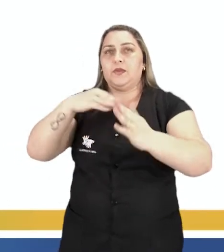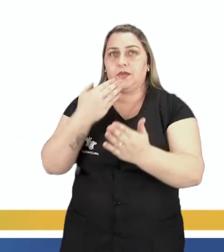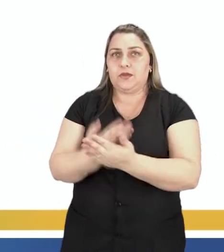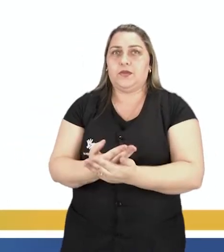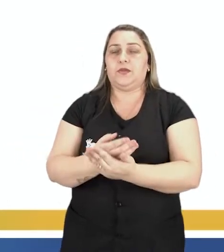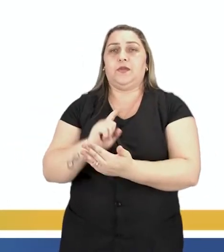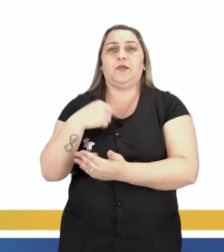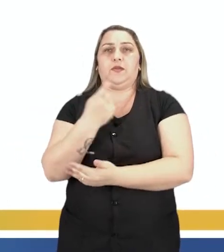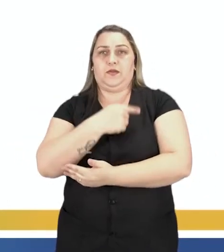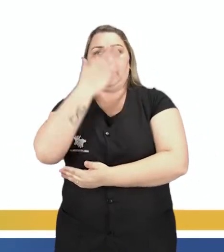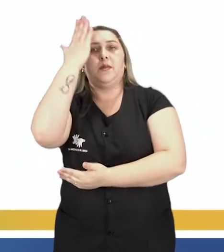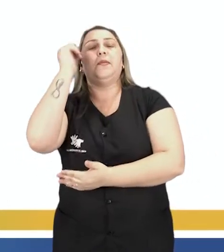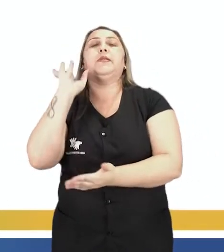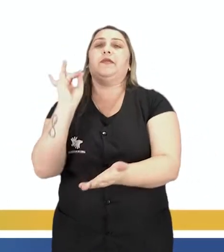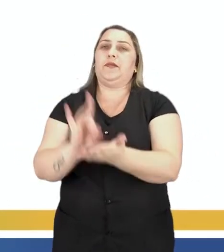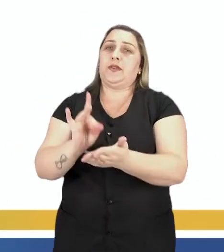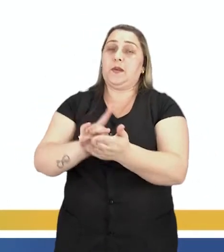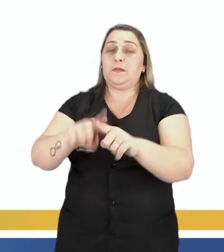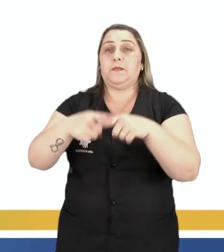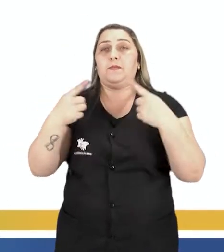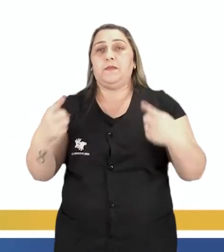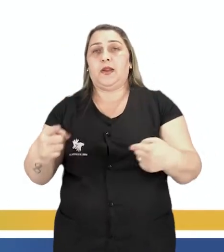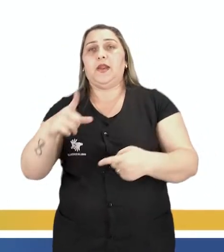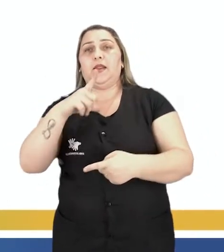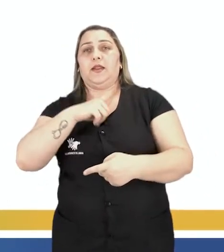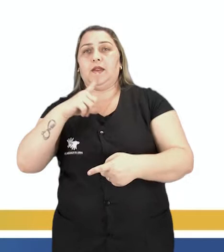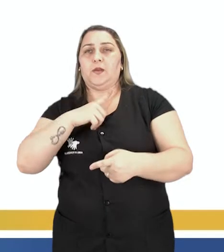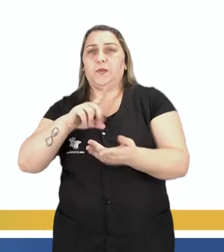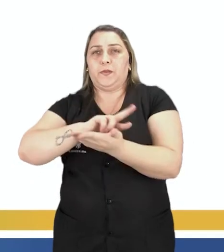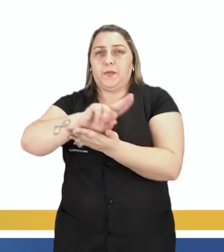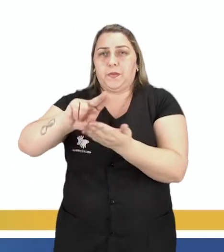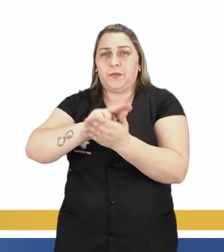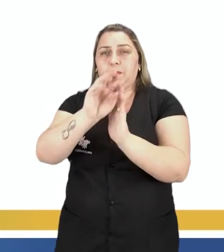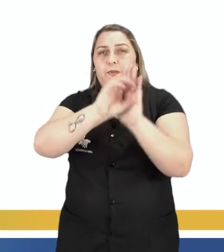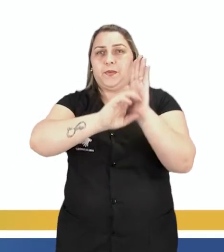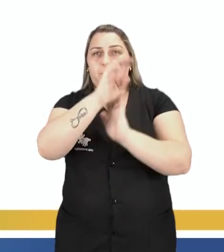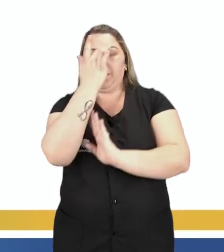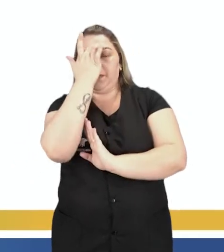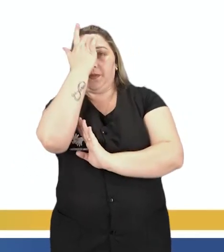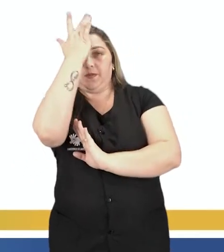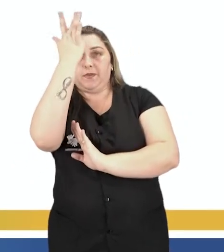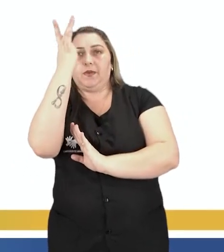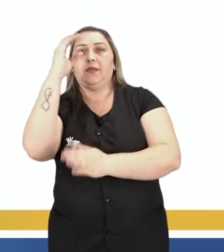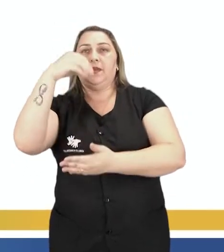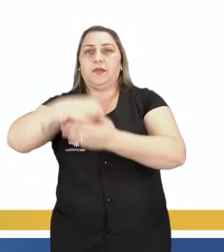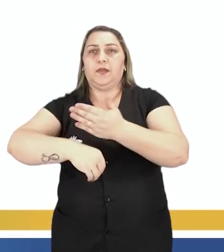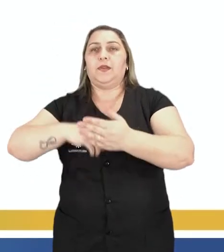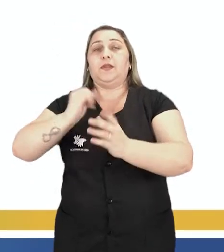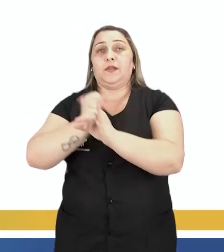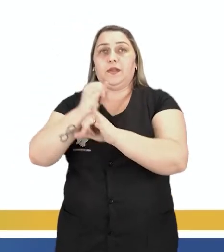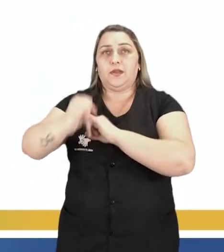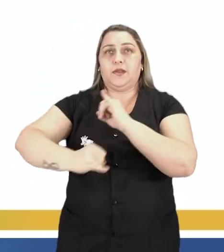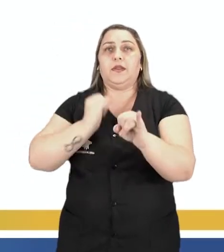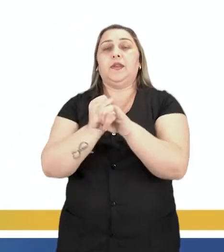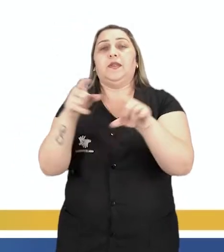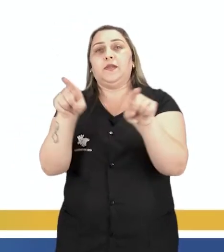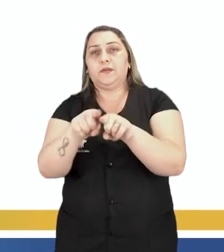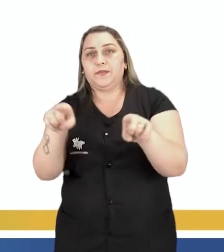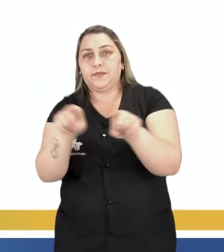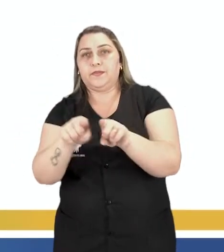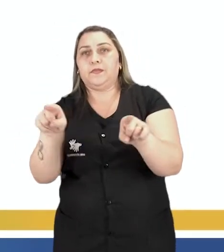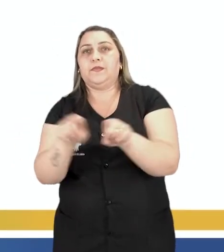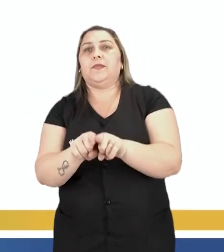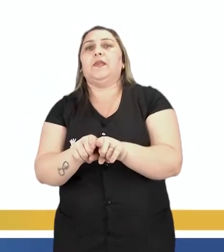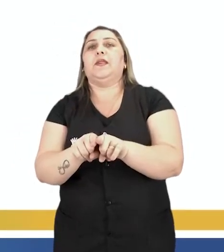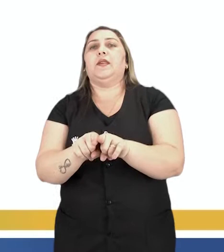a gente não tem dúvida, mas é justamente por ter uma infinidade de conteúdos facilmente à disposição que ela também se torna uma